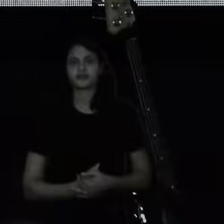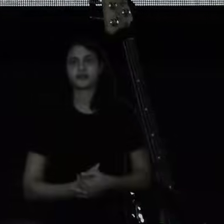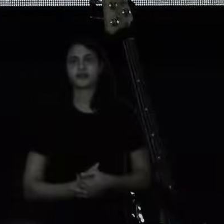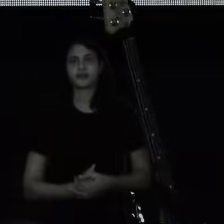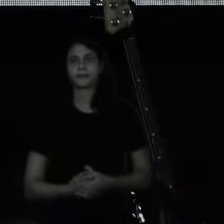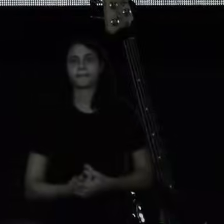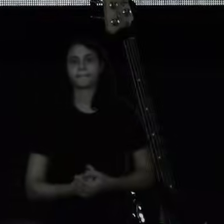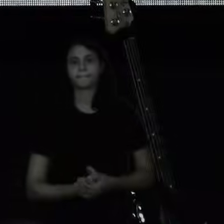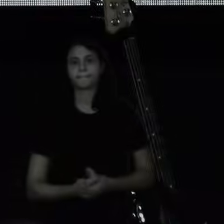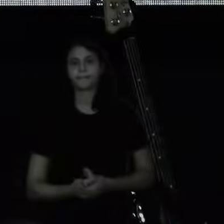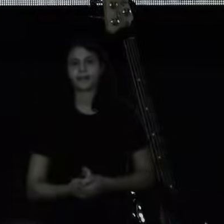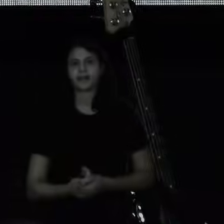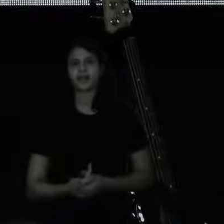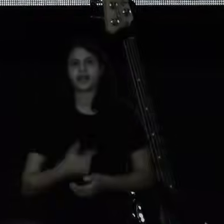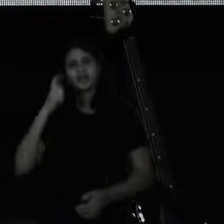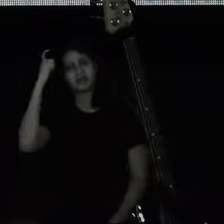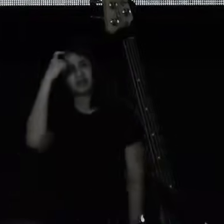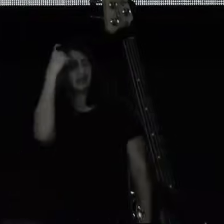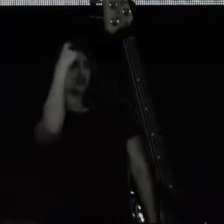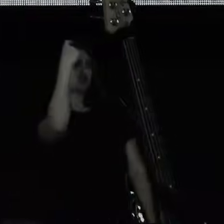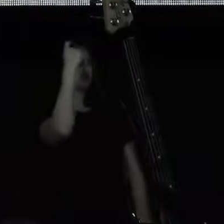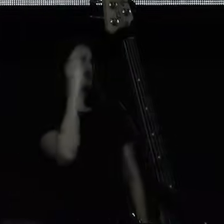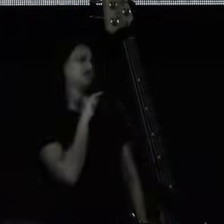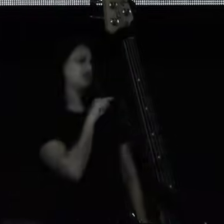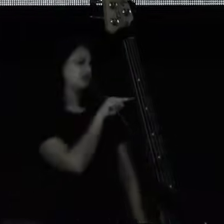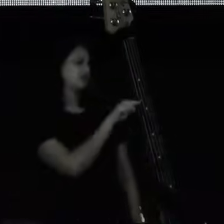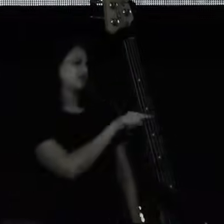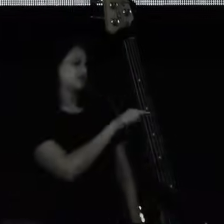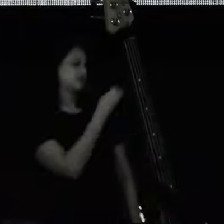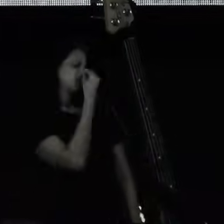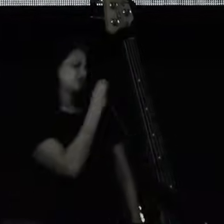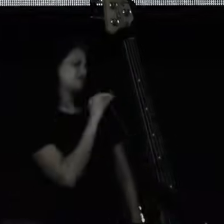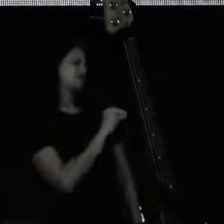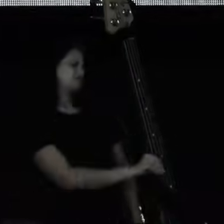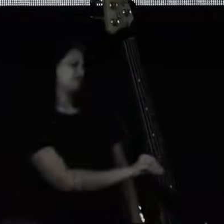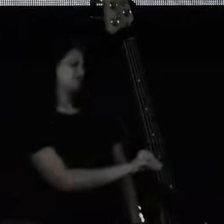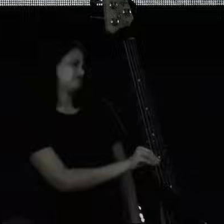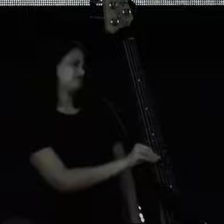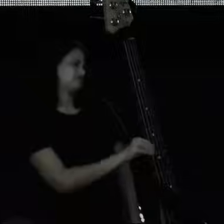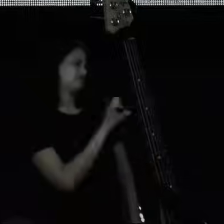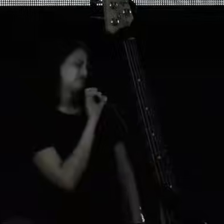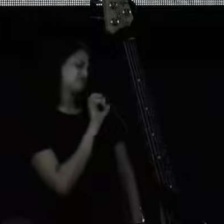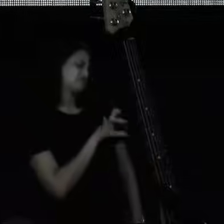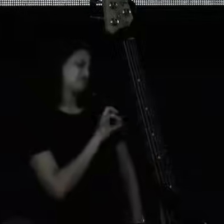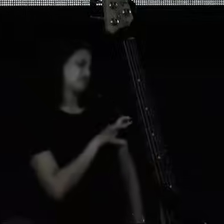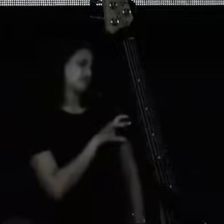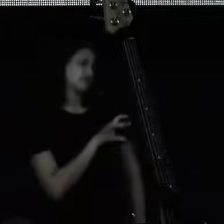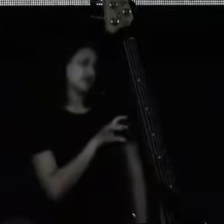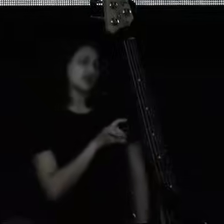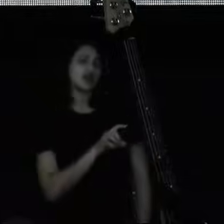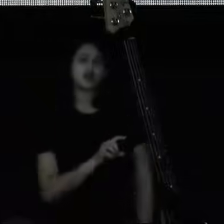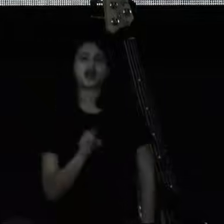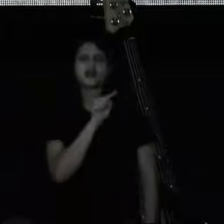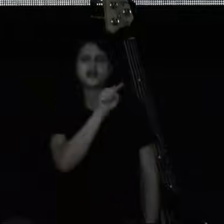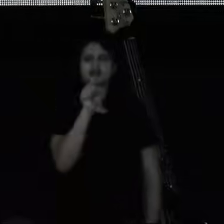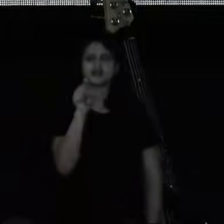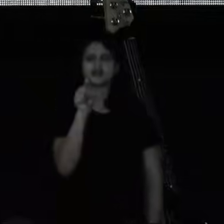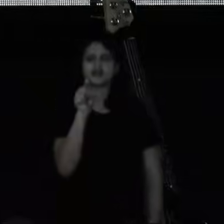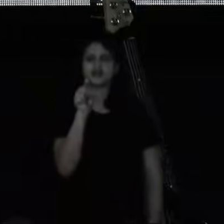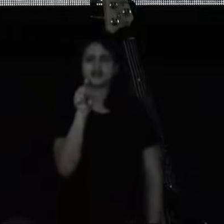aí o diabo chega com uma palavra de rejeição contra você, aí você tem que pegar uma palavra de amor de Deus sobre sua